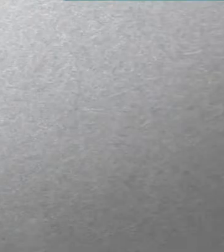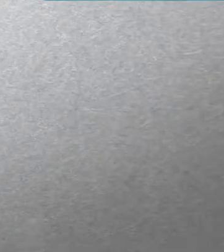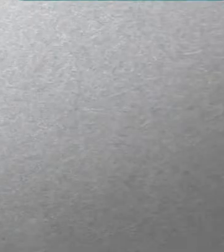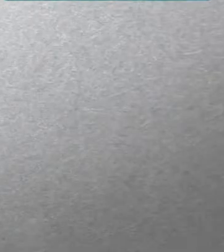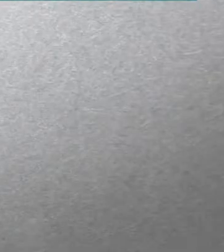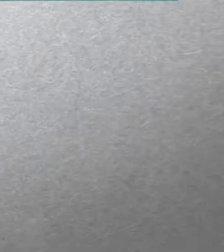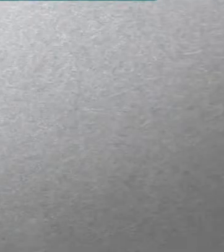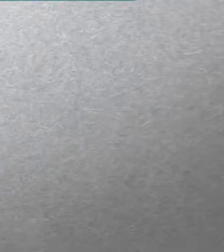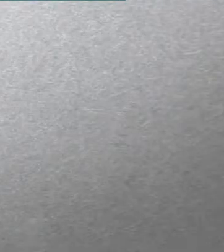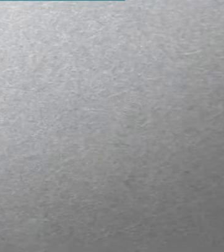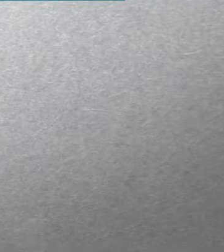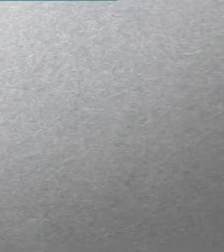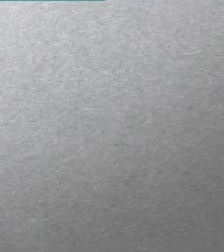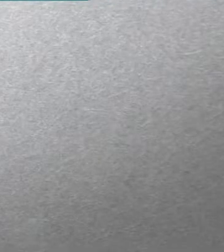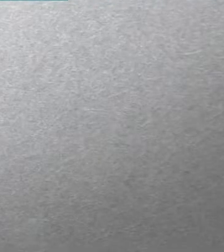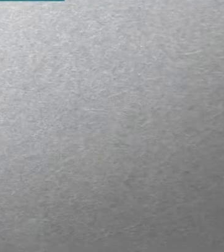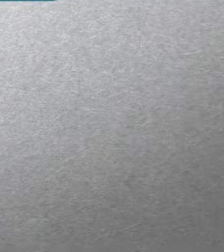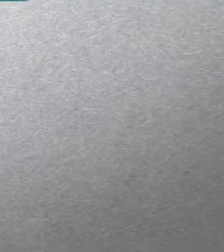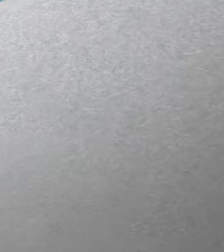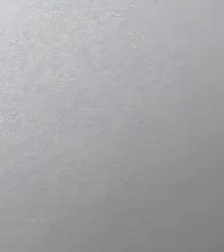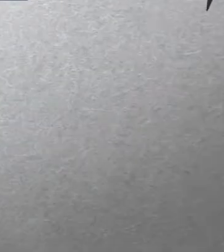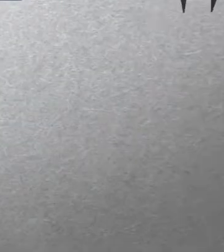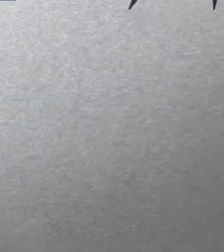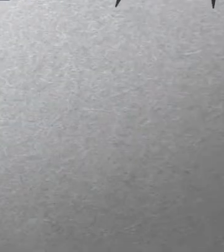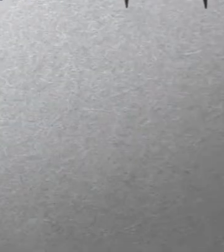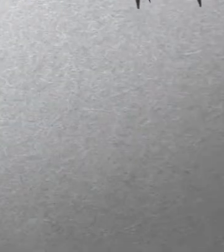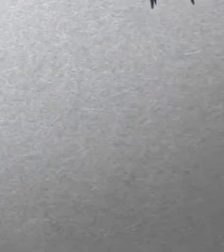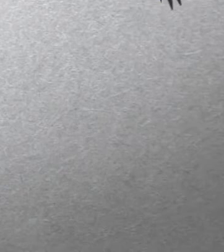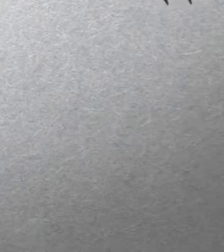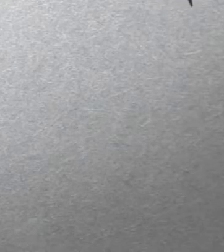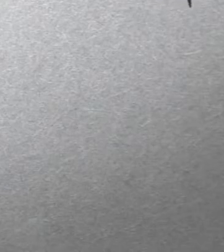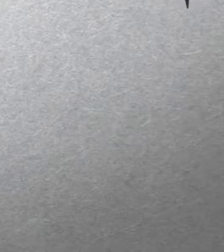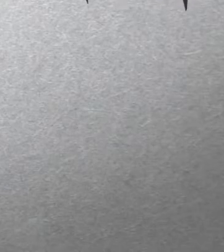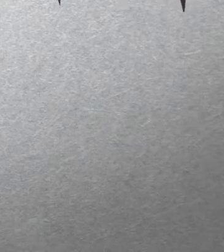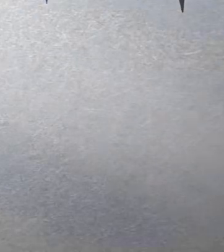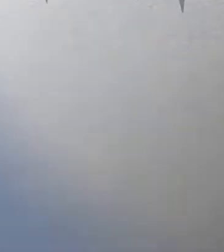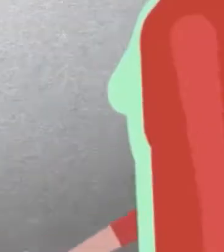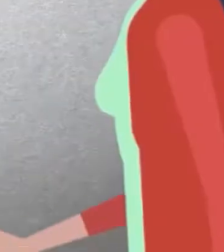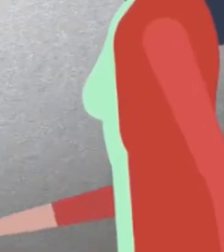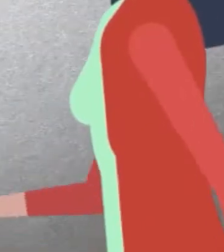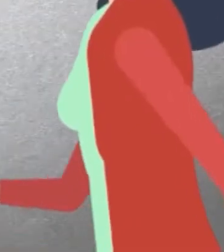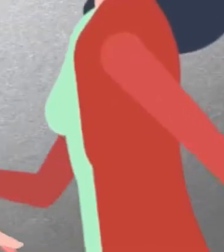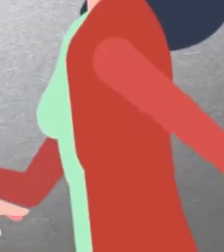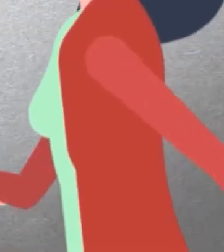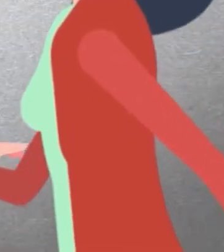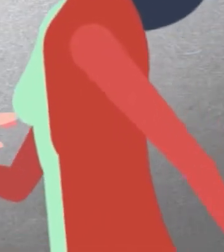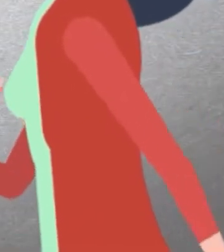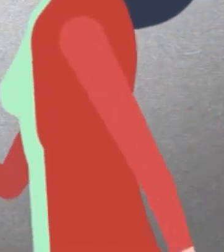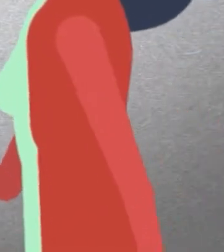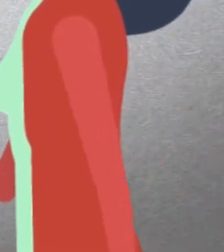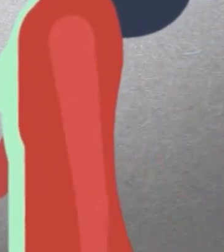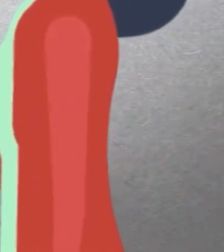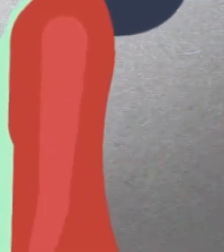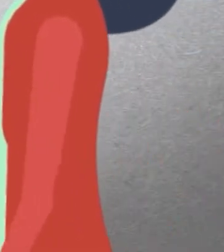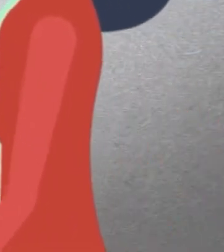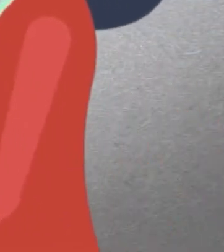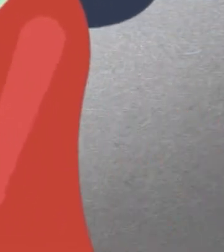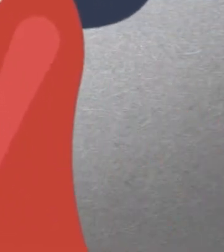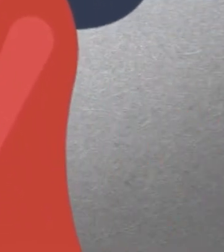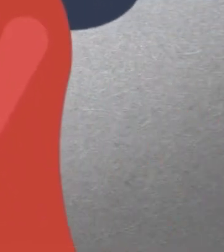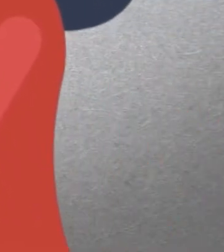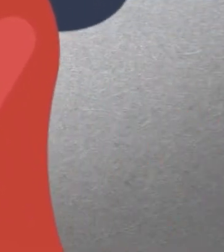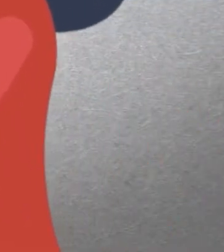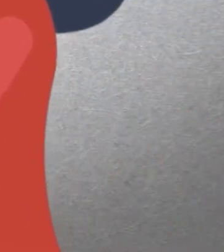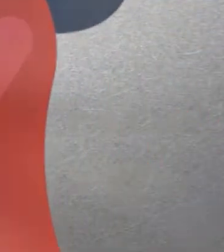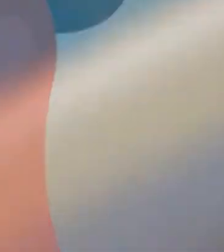Quando as peças nem sempre se encaixam, o melhor é vamos fazer um acordo. Mediação e conciliação são muito mais